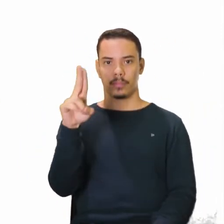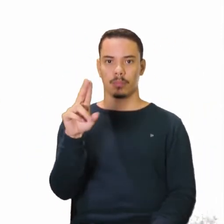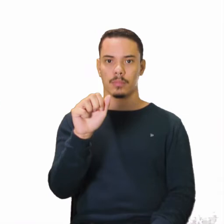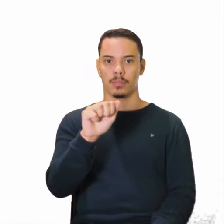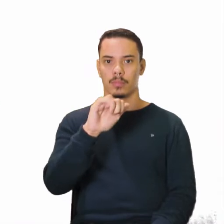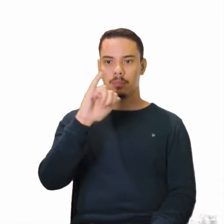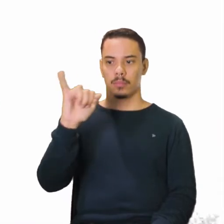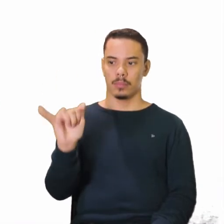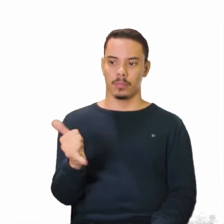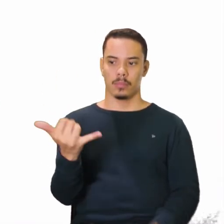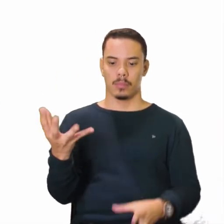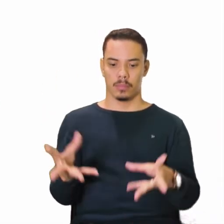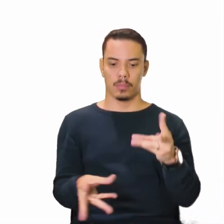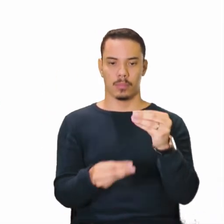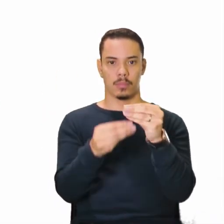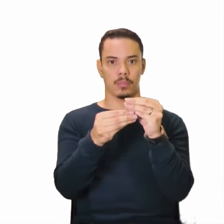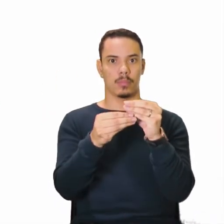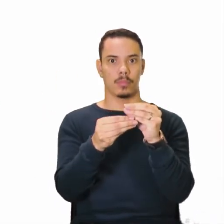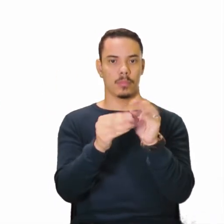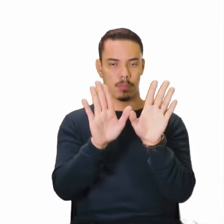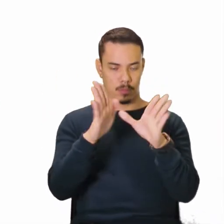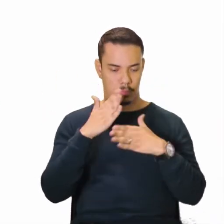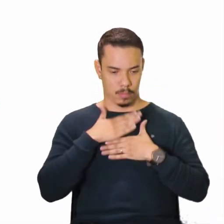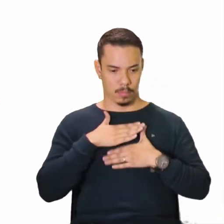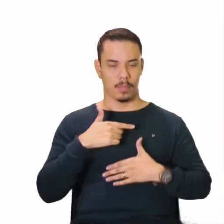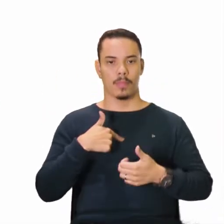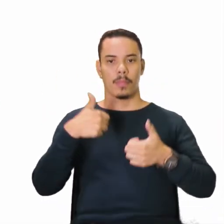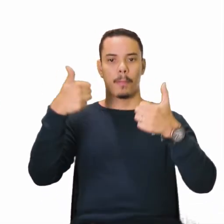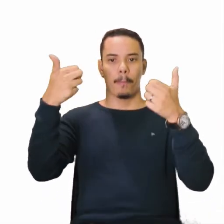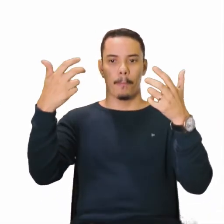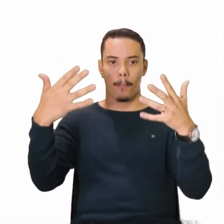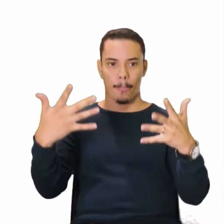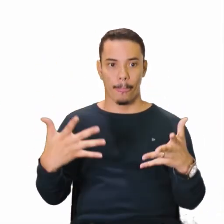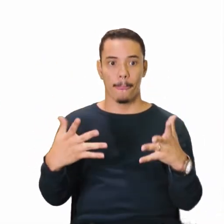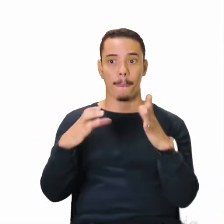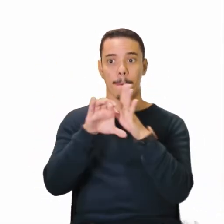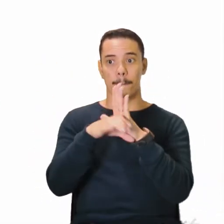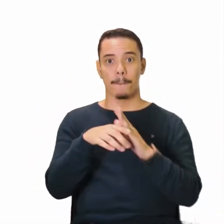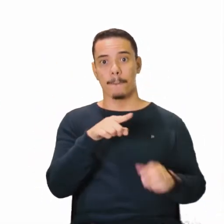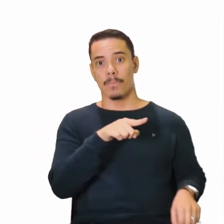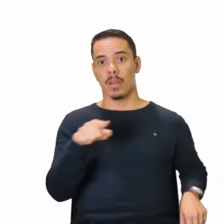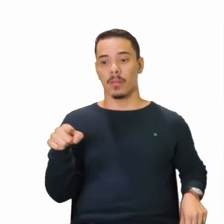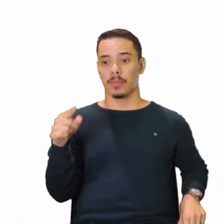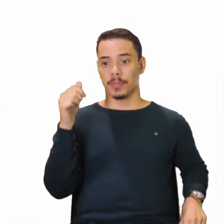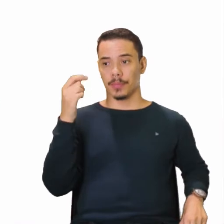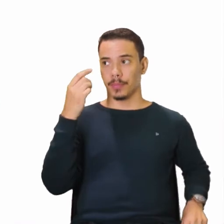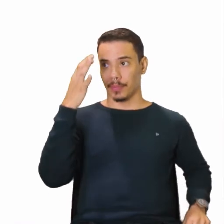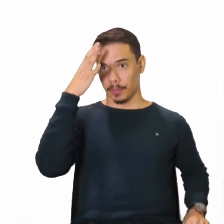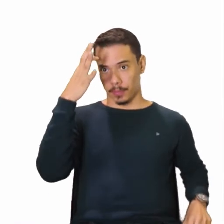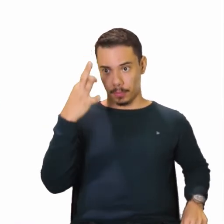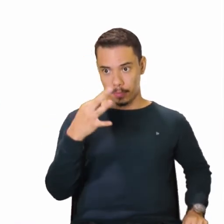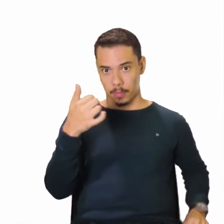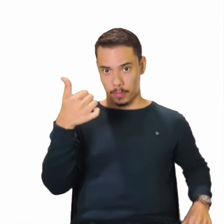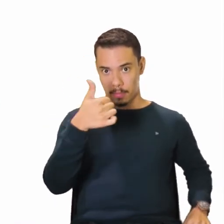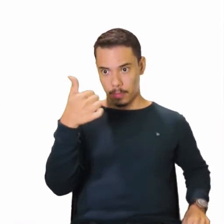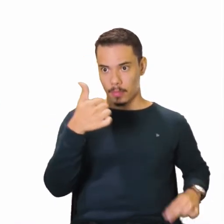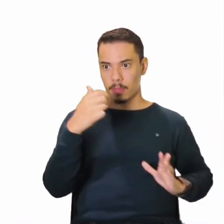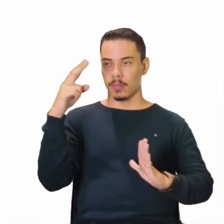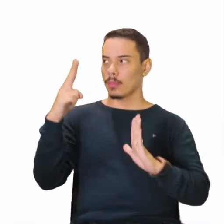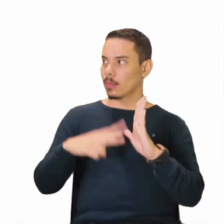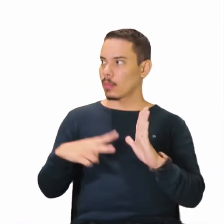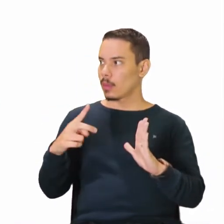adjunto. Beleza, mas nós já colocamos aqui o conceito para que você faça essa primeira leitura, mas nós vamos